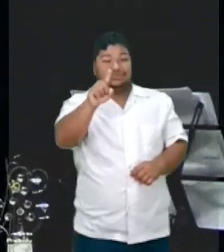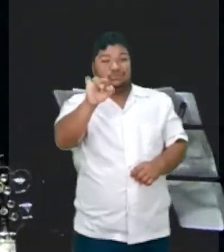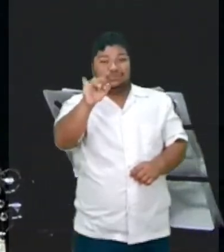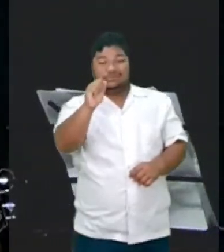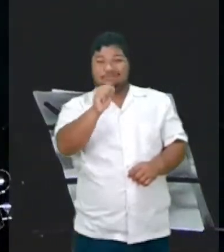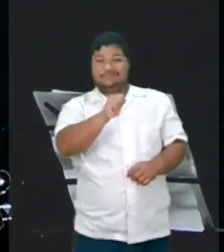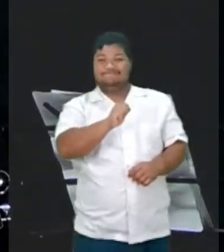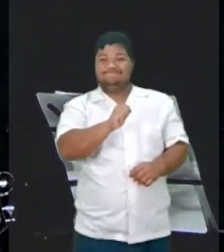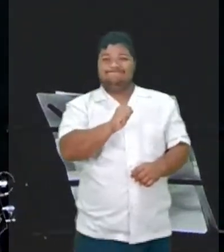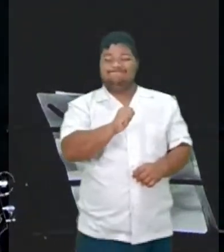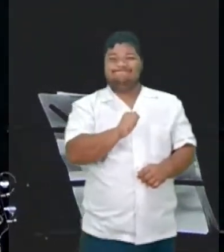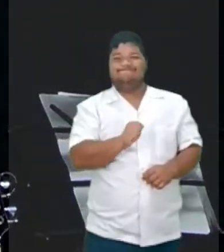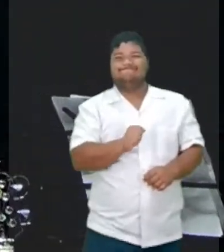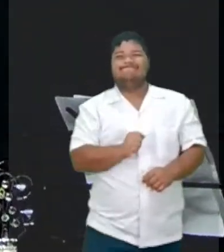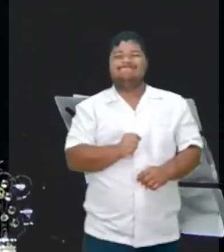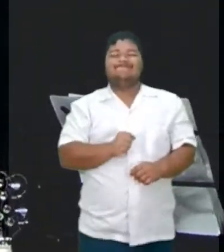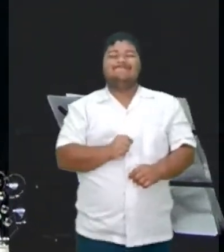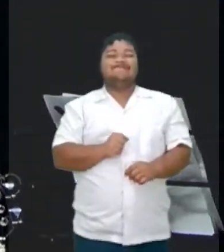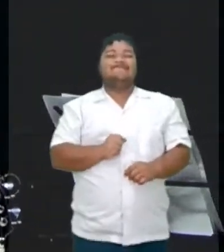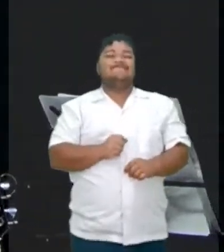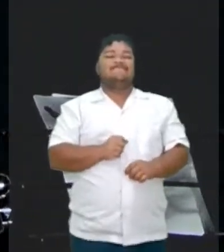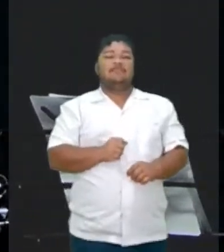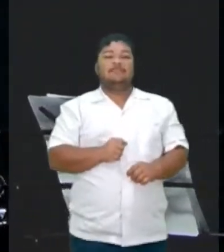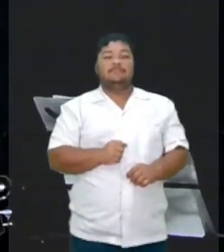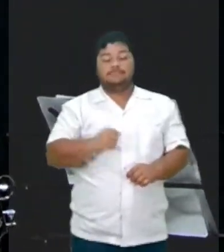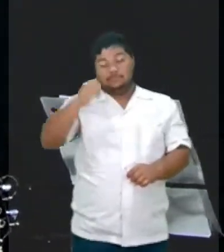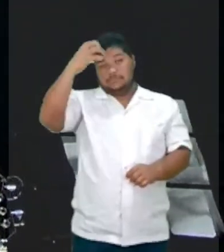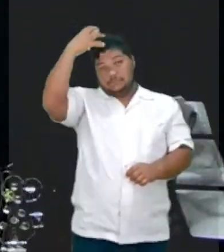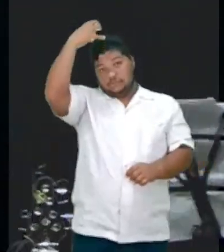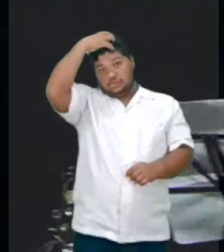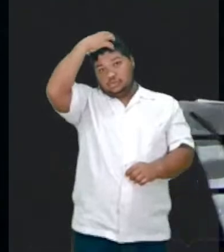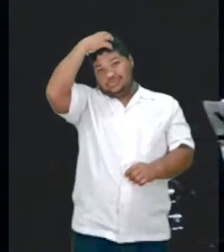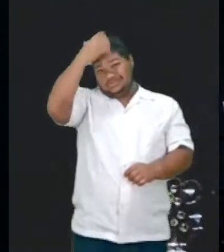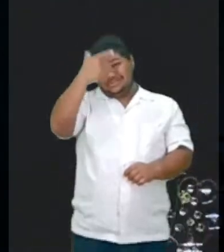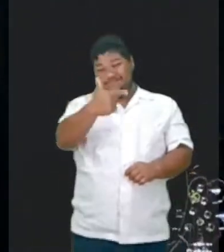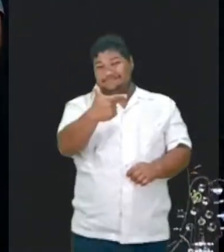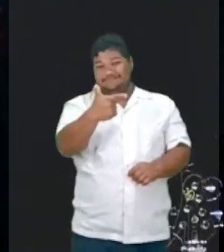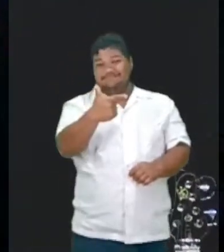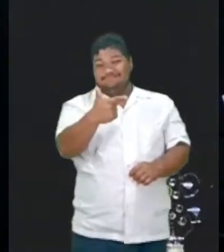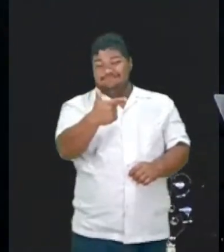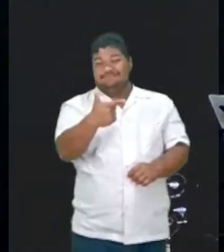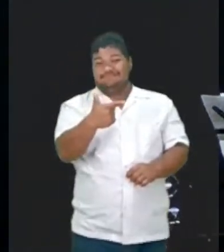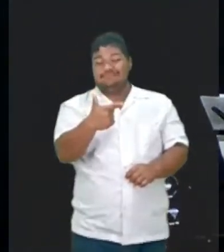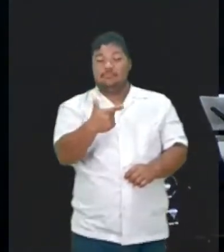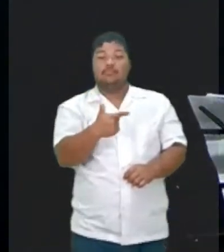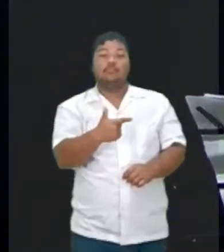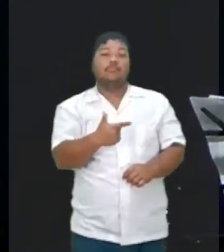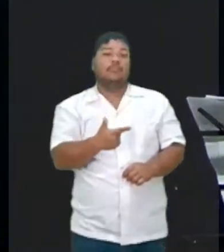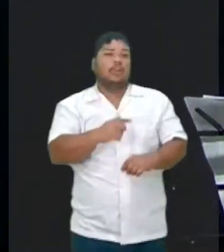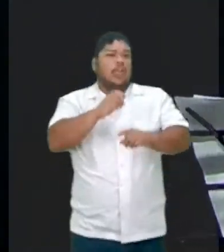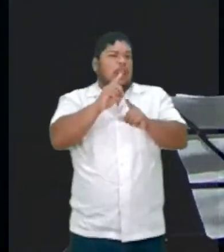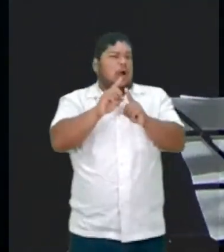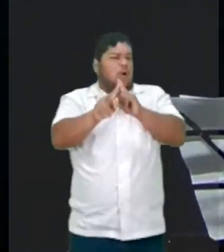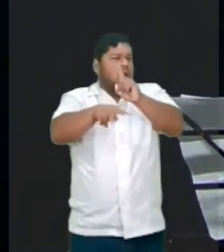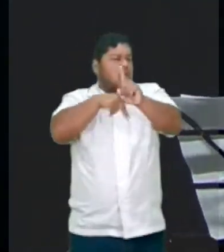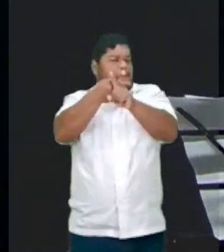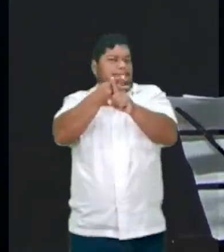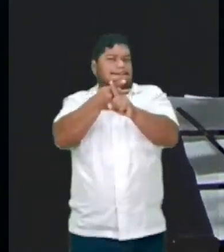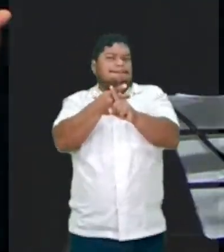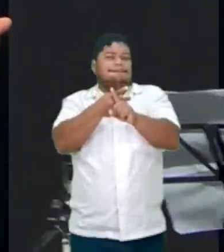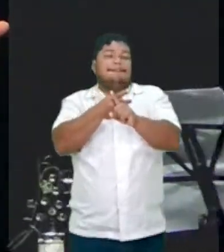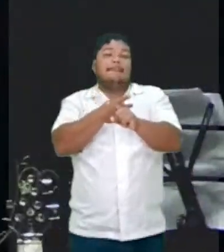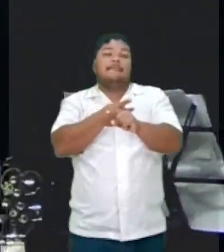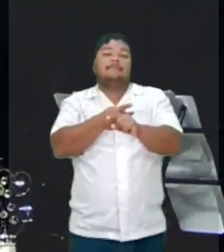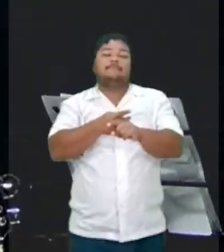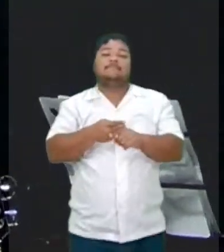no livro de 2 Reis. Eu não lembro o capítulo, mas está citado lá. E logo depois, né,